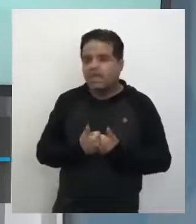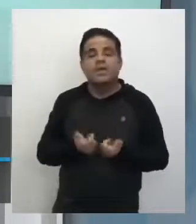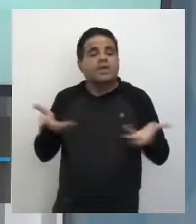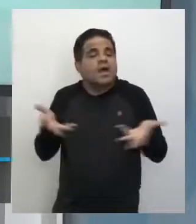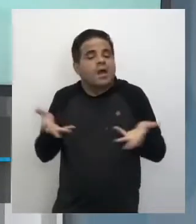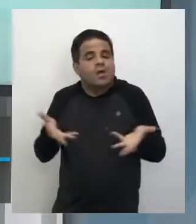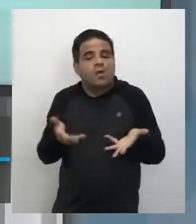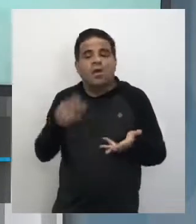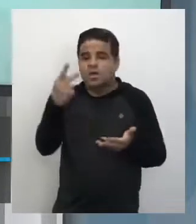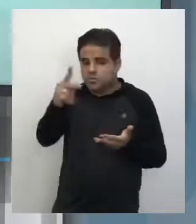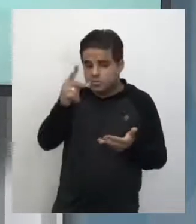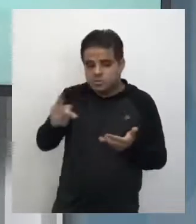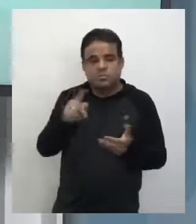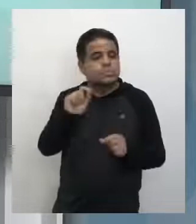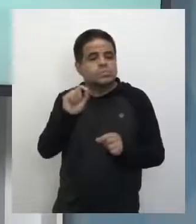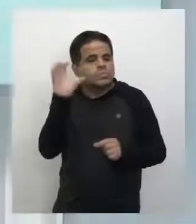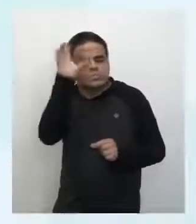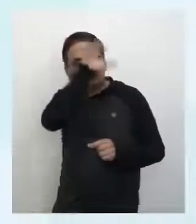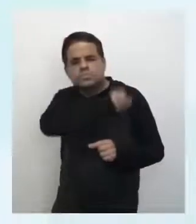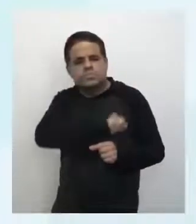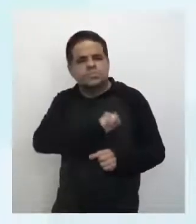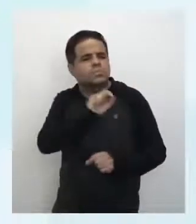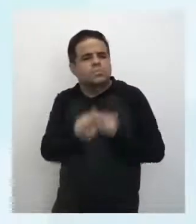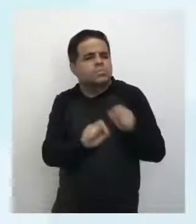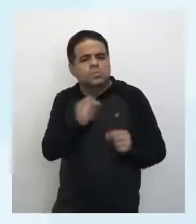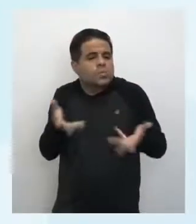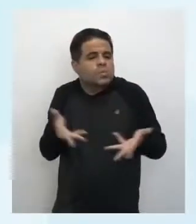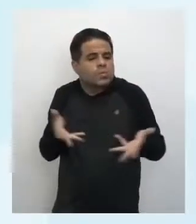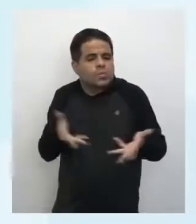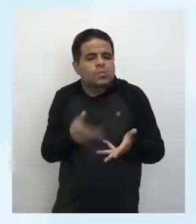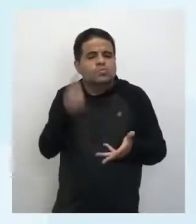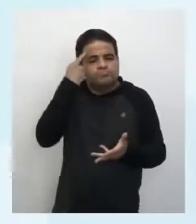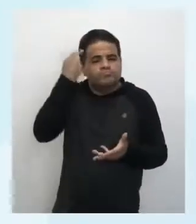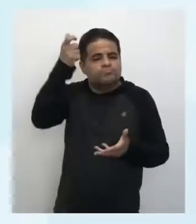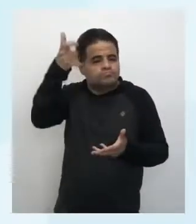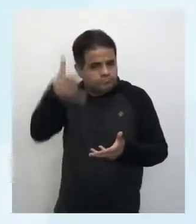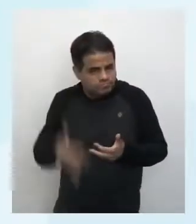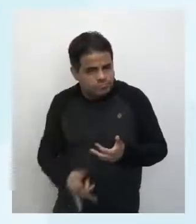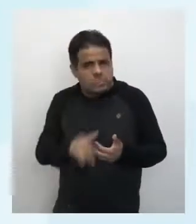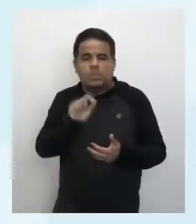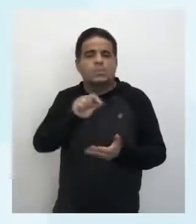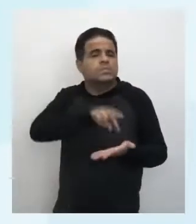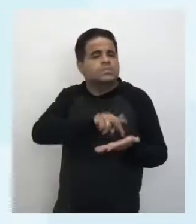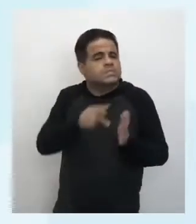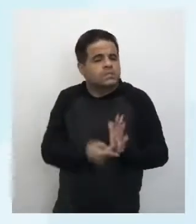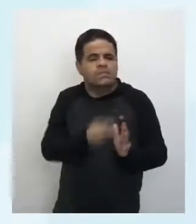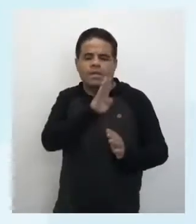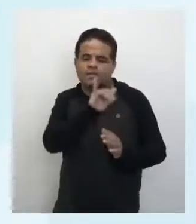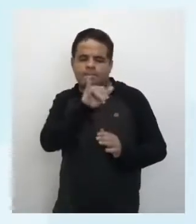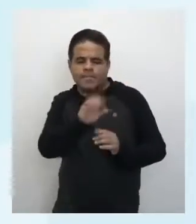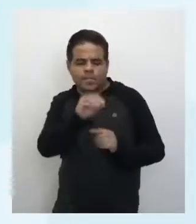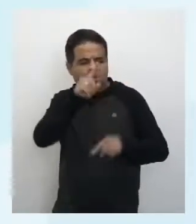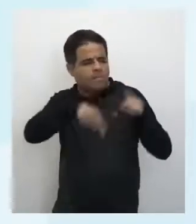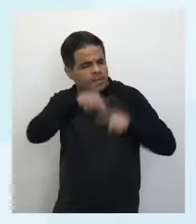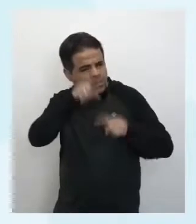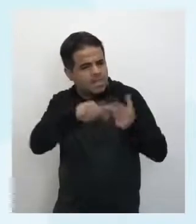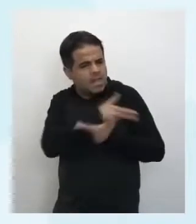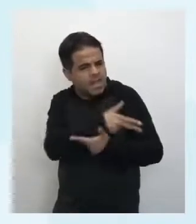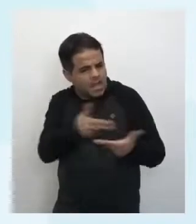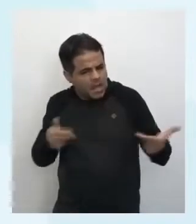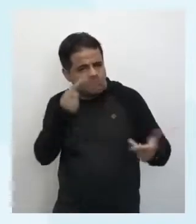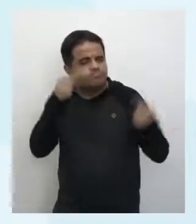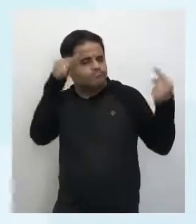aí, olha só para vocês, então, o que a gente vai aprender hoje? A gente vai ver um pouquinho, então, sobre o que são os biomateriais, a gente vai